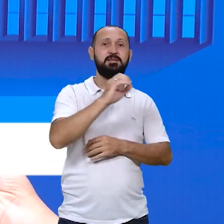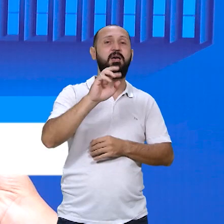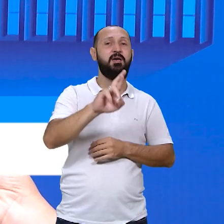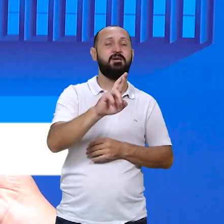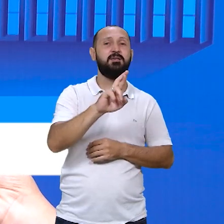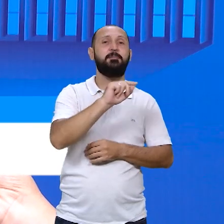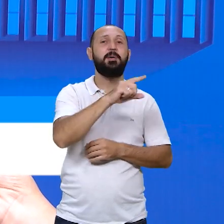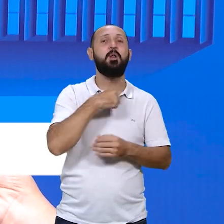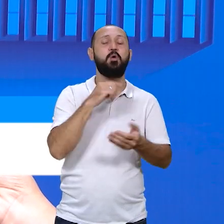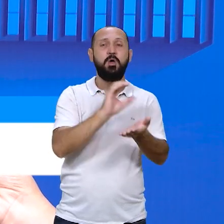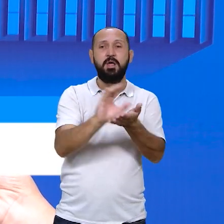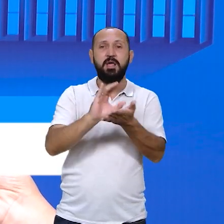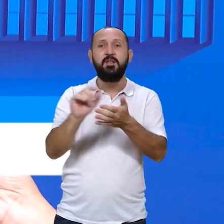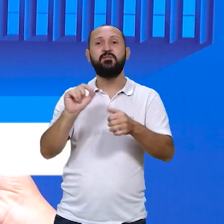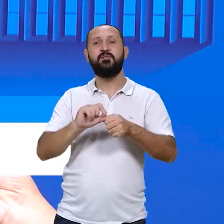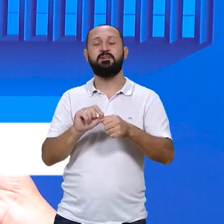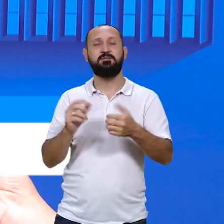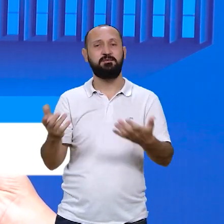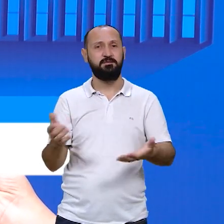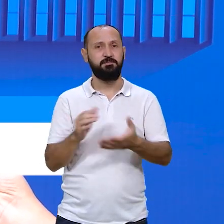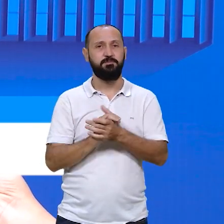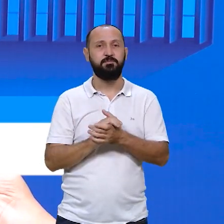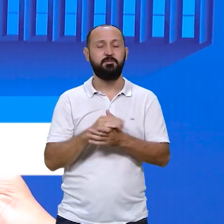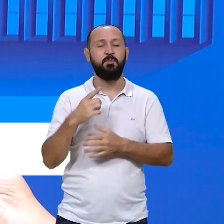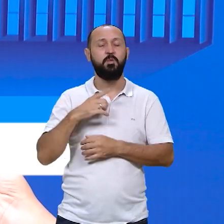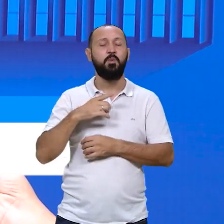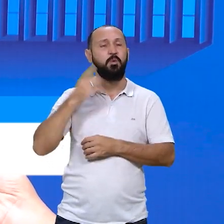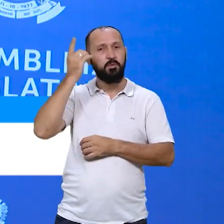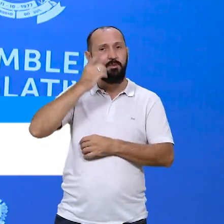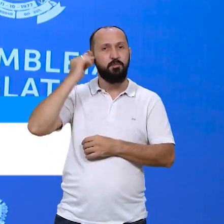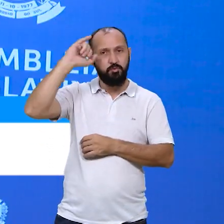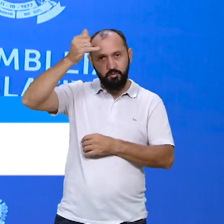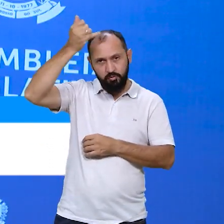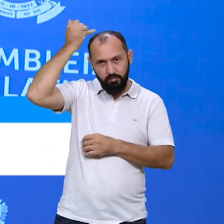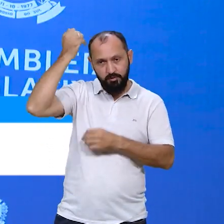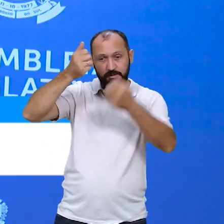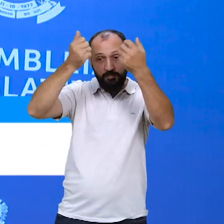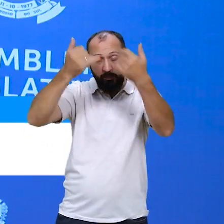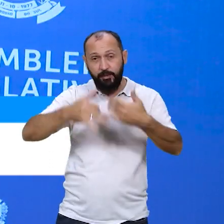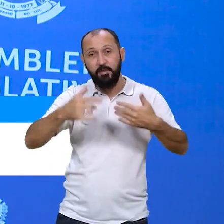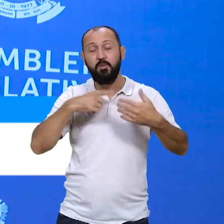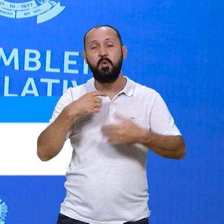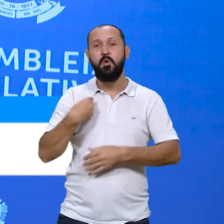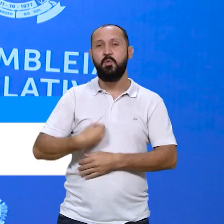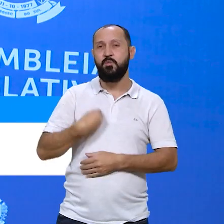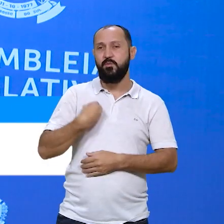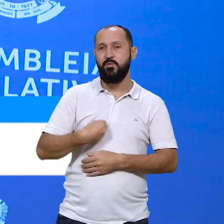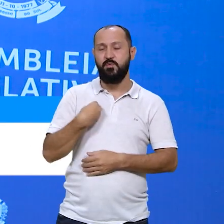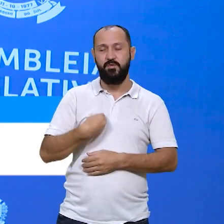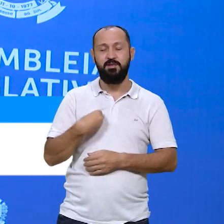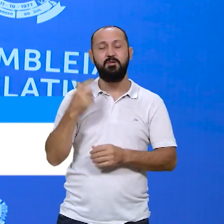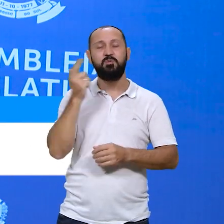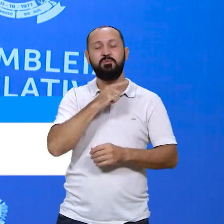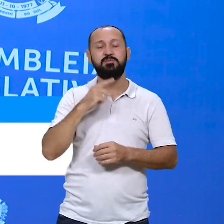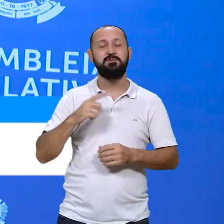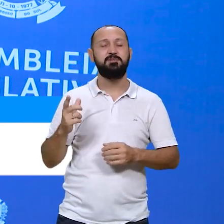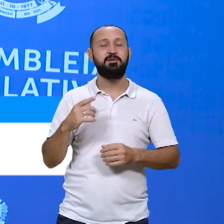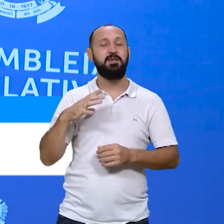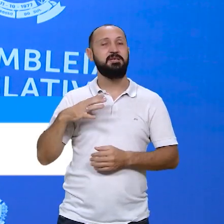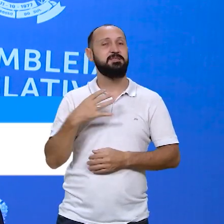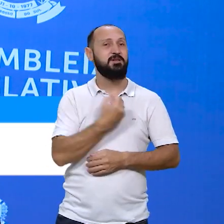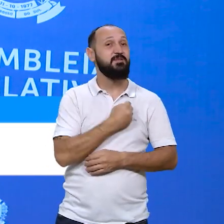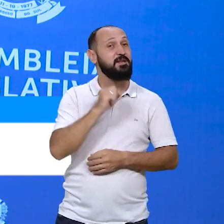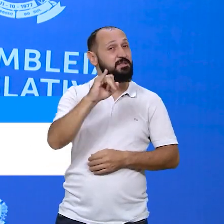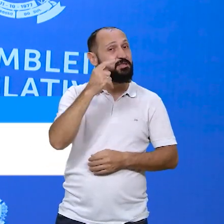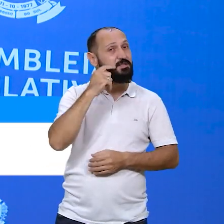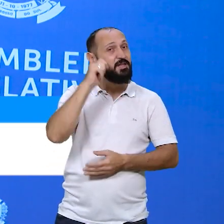ainda indenizar a CCR pelos investimentos que ela fez. O deputado Júnior Mock pontuou que inúmeras vidas poderiam